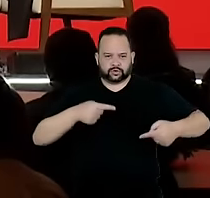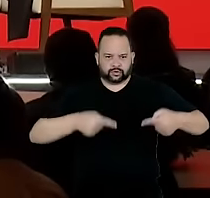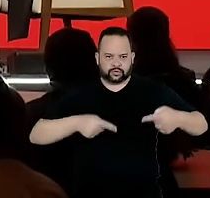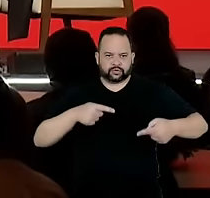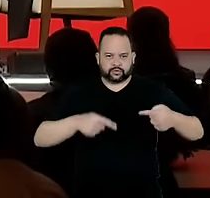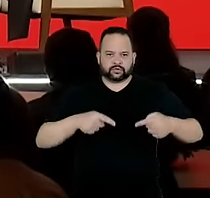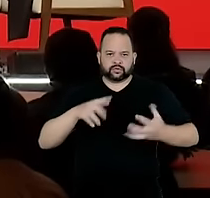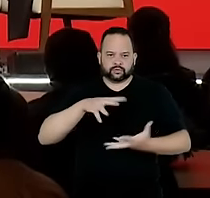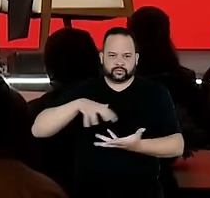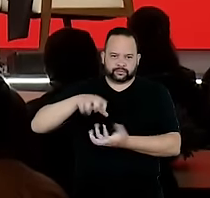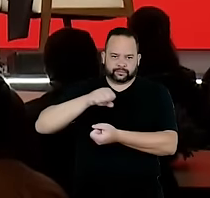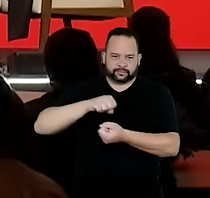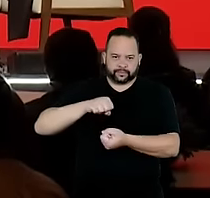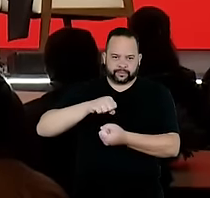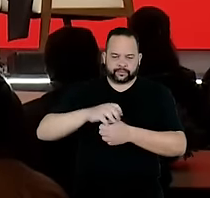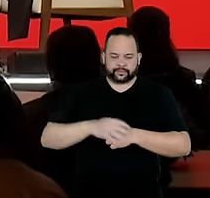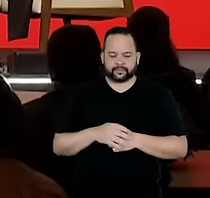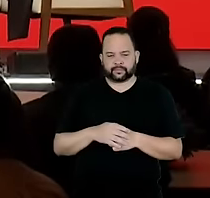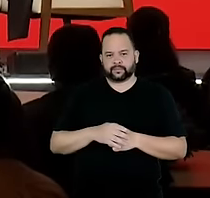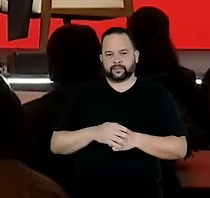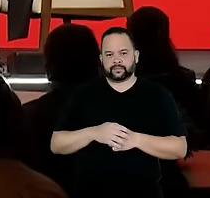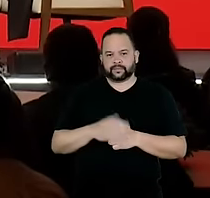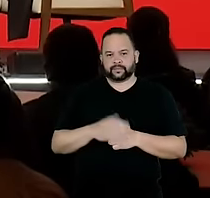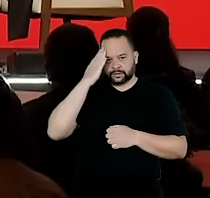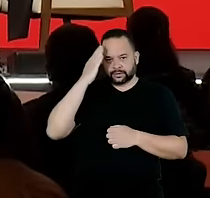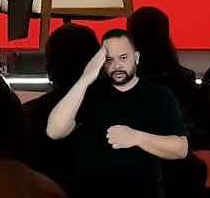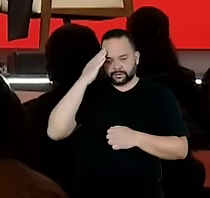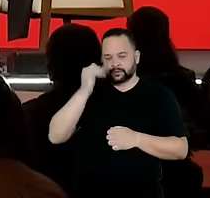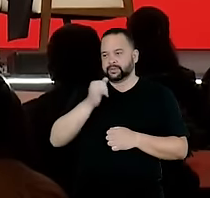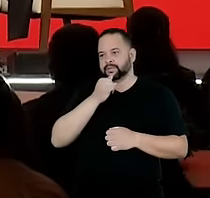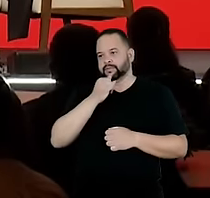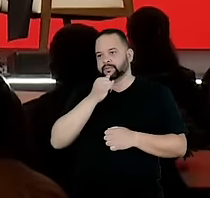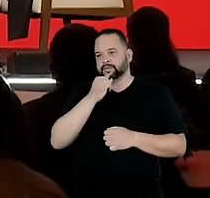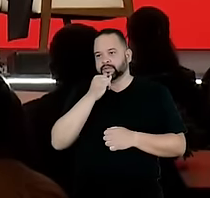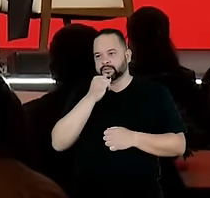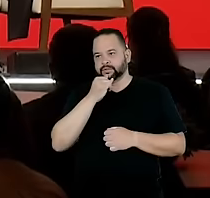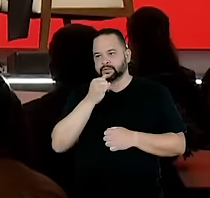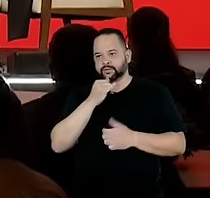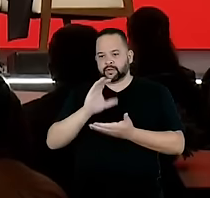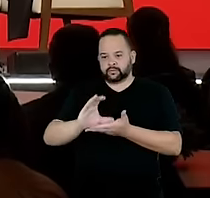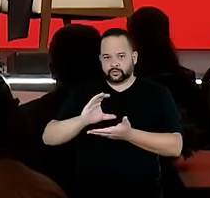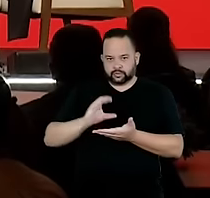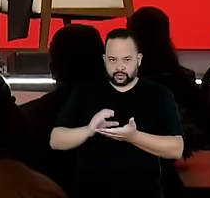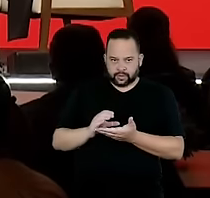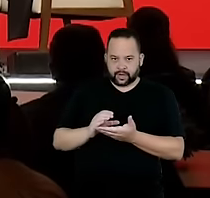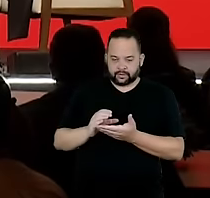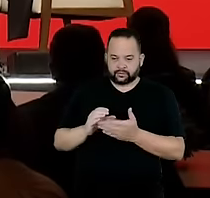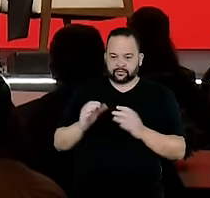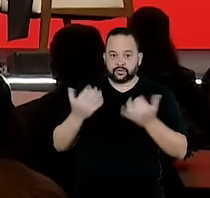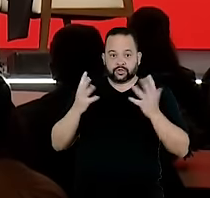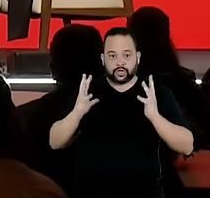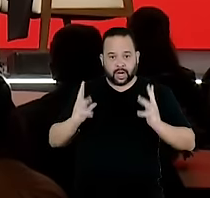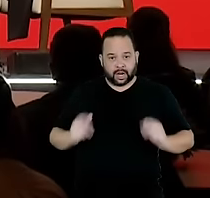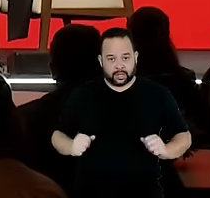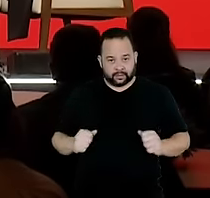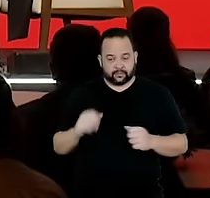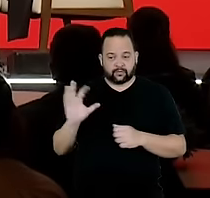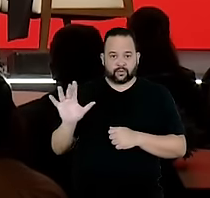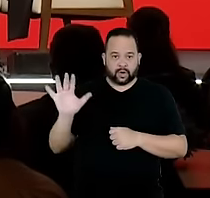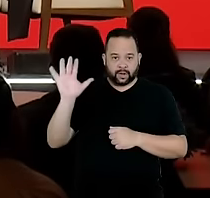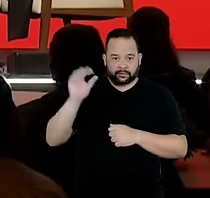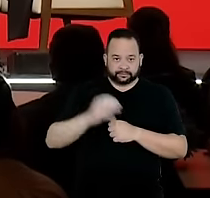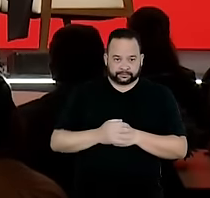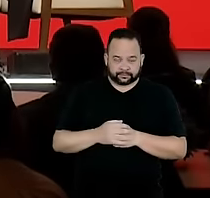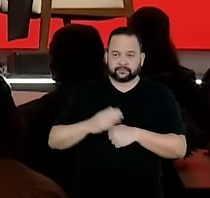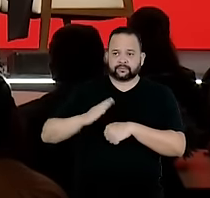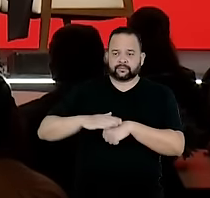por exemplo a possibilidade dos créditos de carbono integrarem a carteira dos fagros a gente o faz porque a gente entende que essa